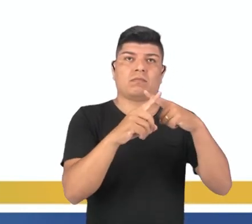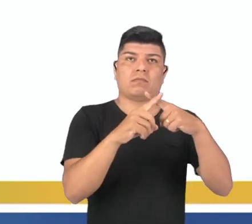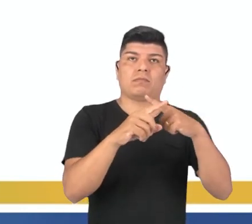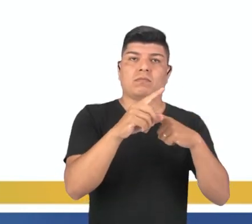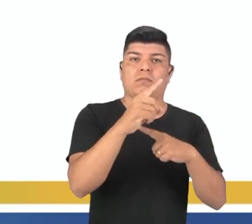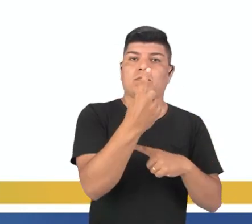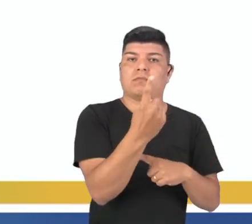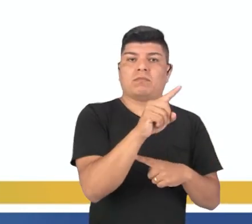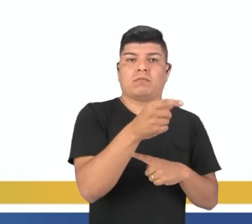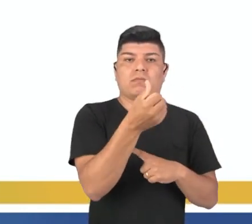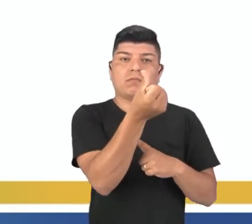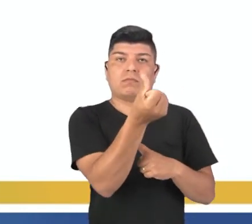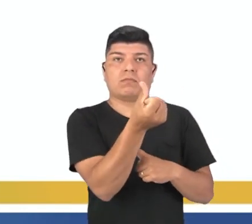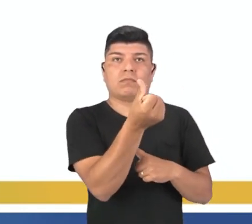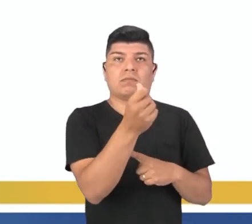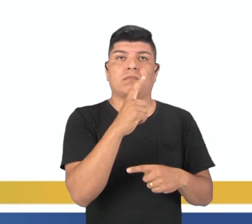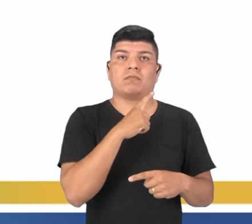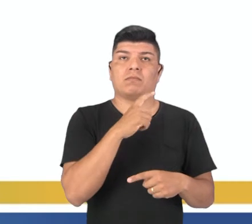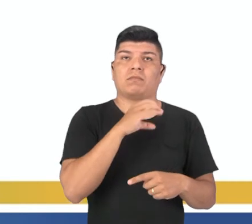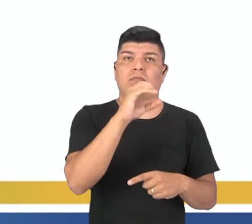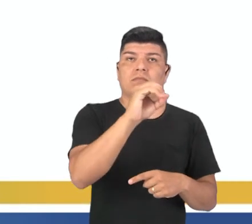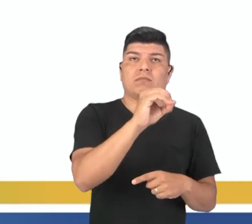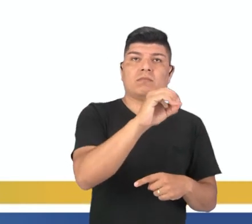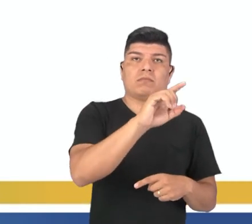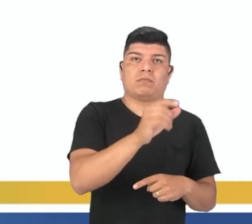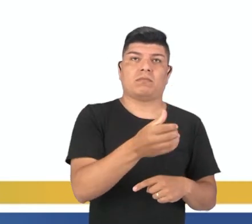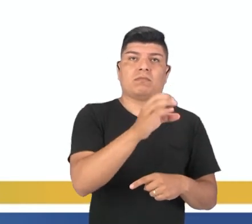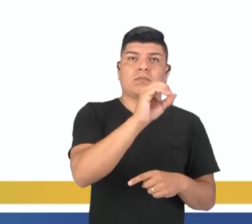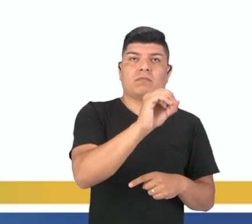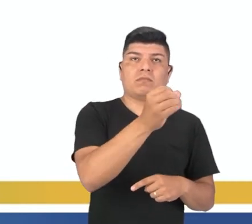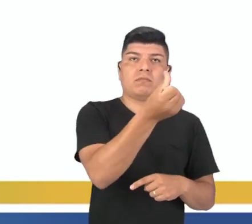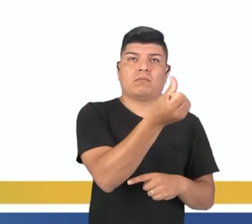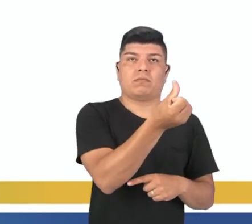vezes 1,6, temos